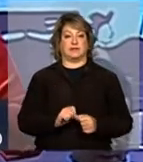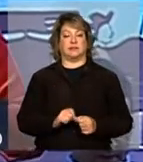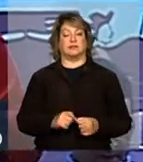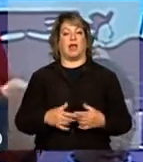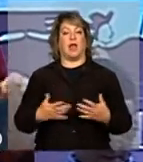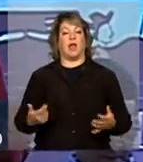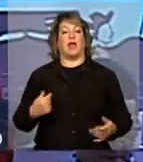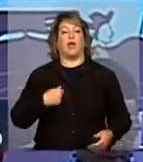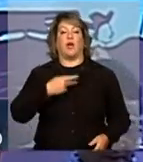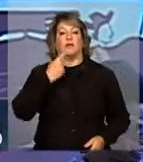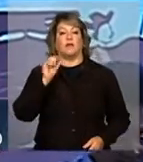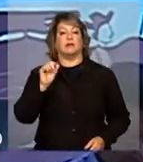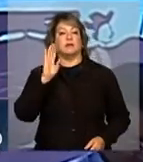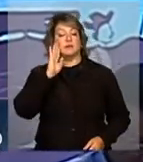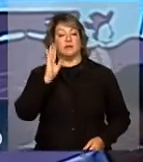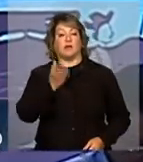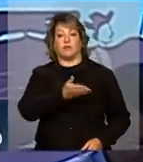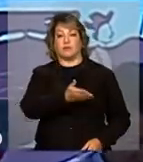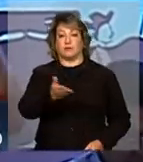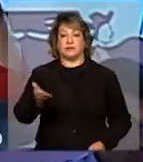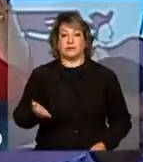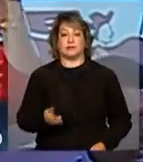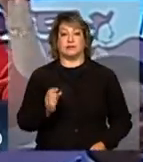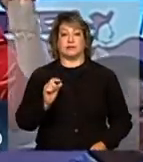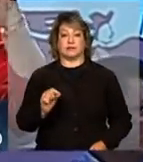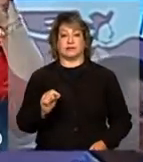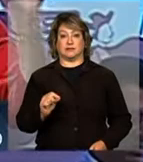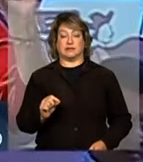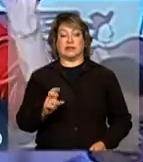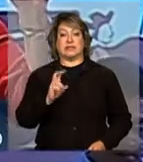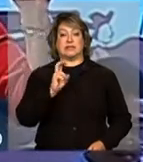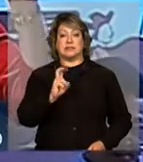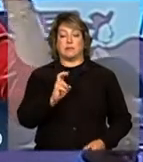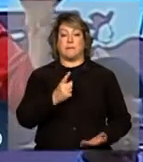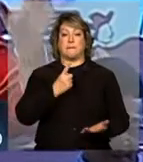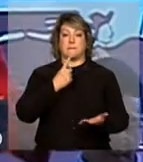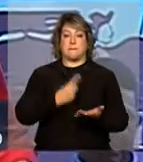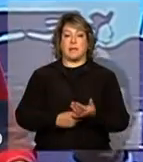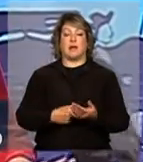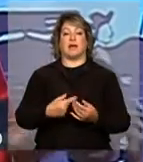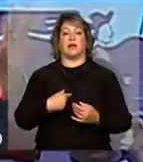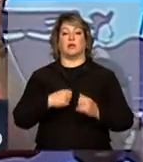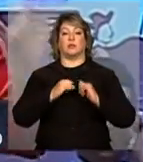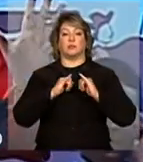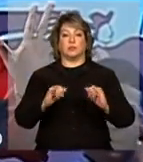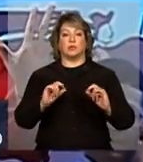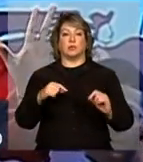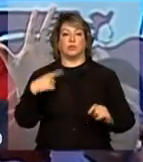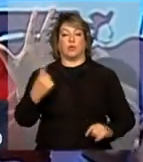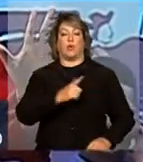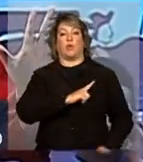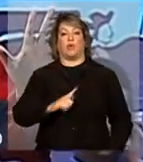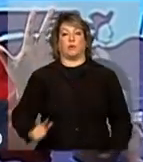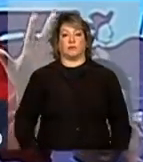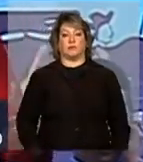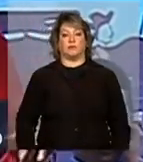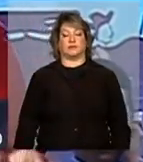falo simplesmente para vocês nos 5 pactos que eu propus aos